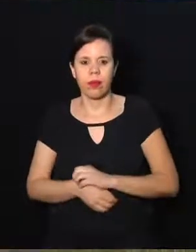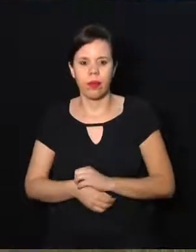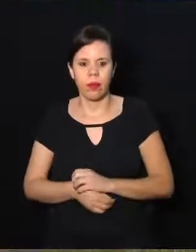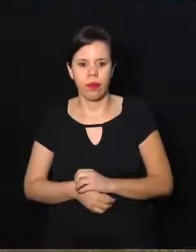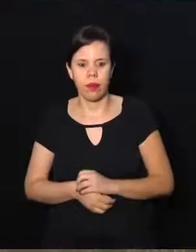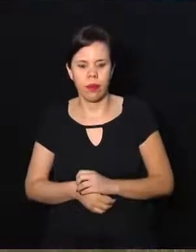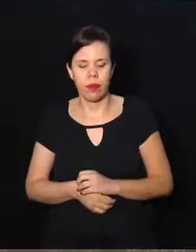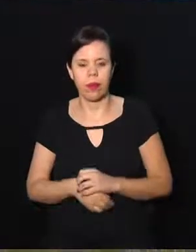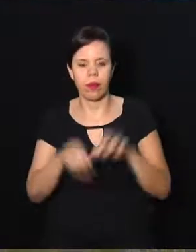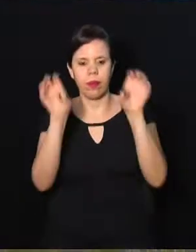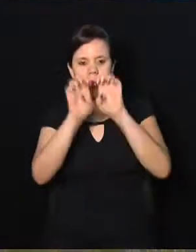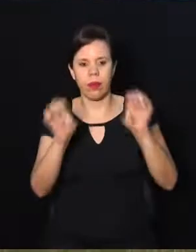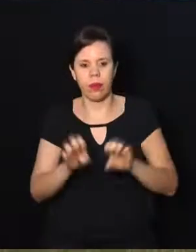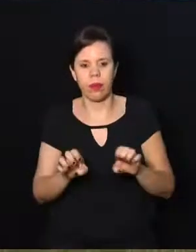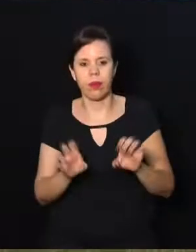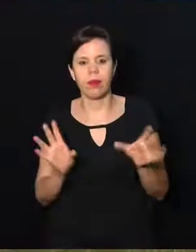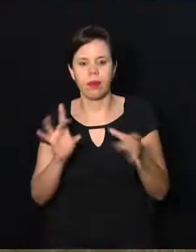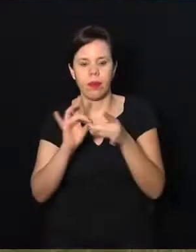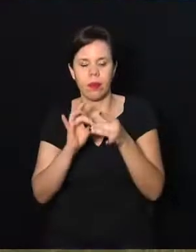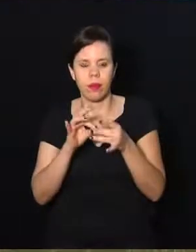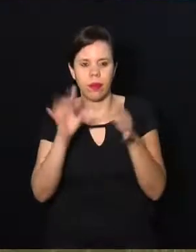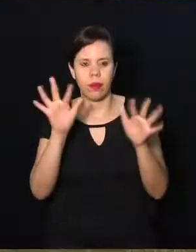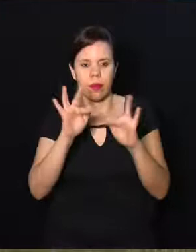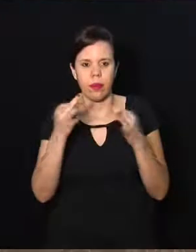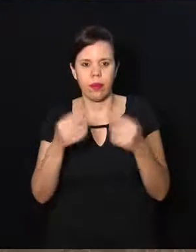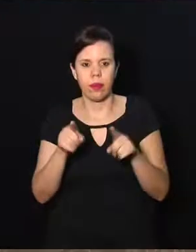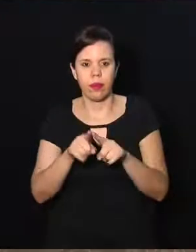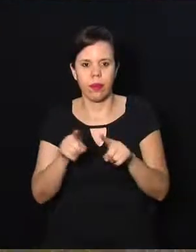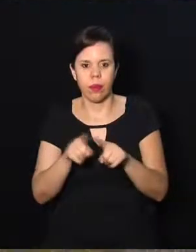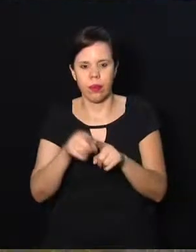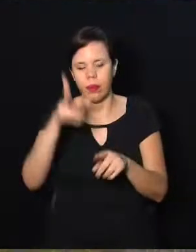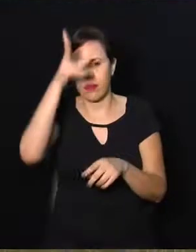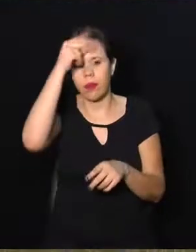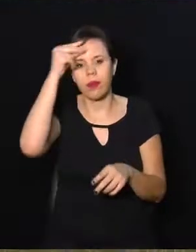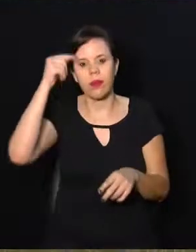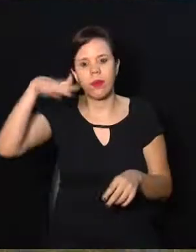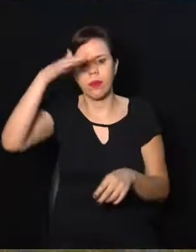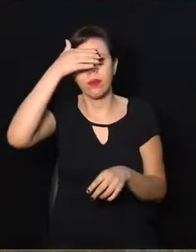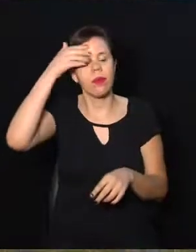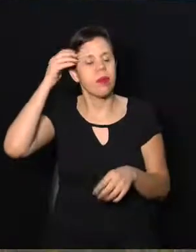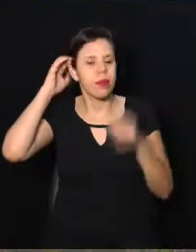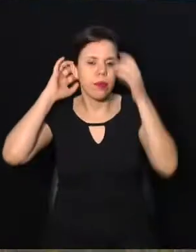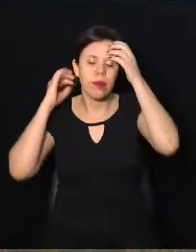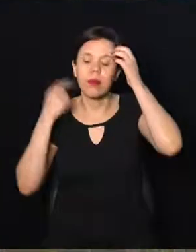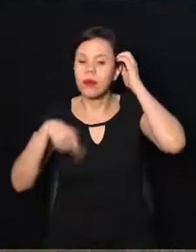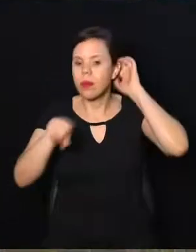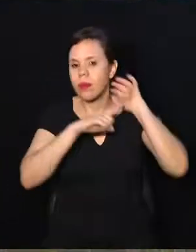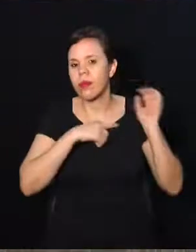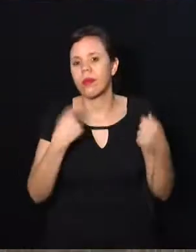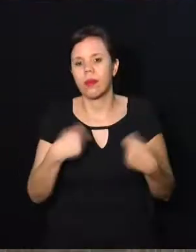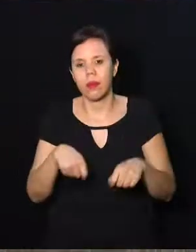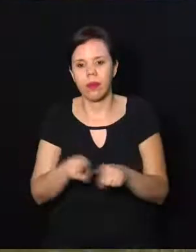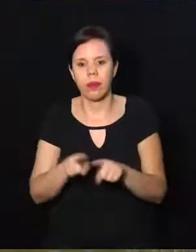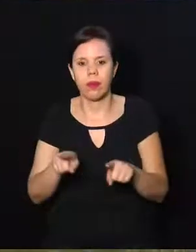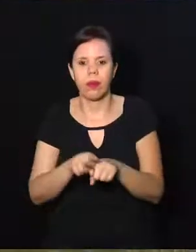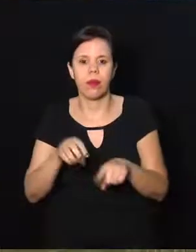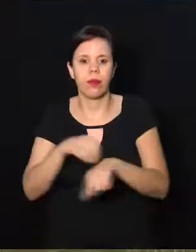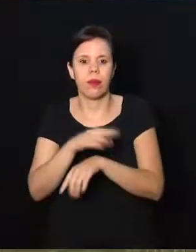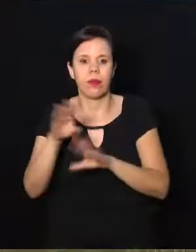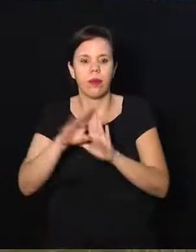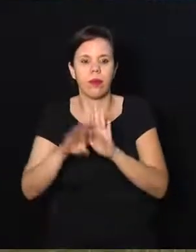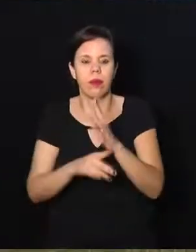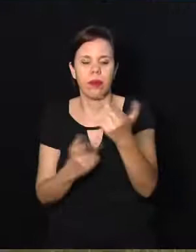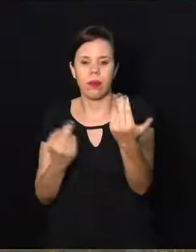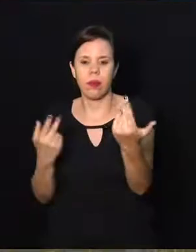uma estrutura familiar, mas também de uma falta de uma estrutura pública, que nós precisamos então trazer através de um programa como esse.